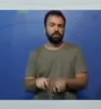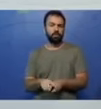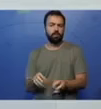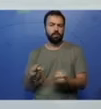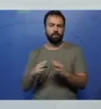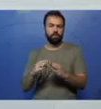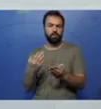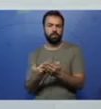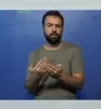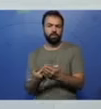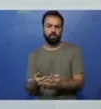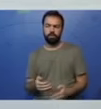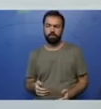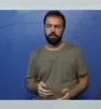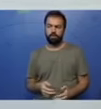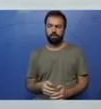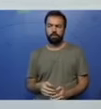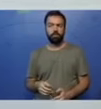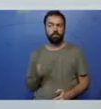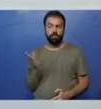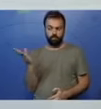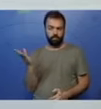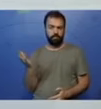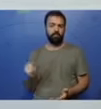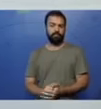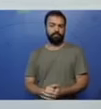Então, esses são os possíveis.